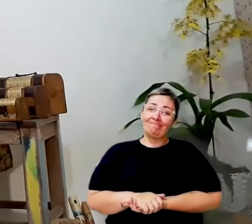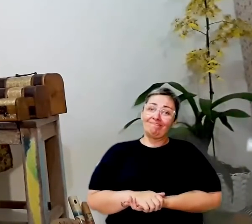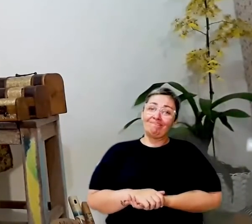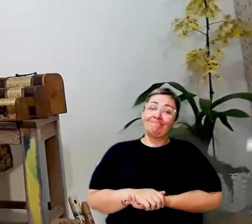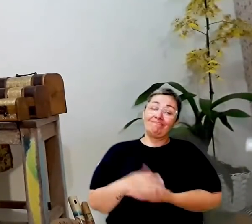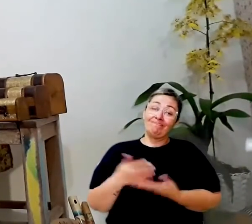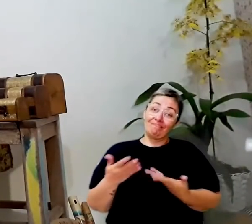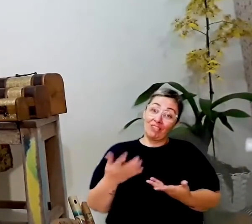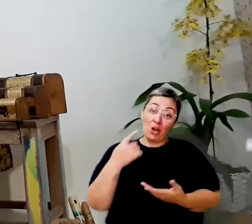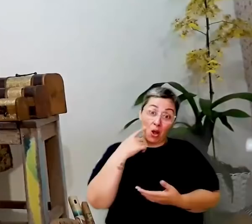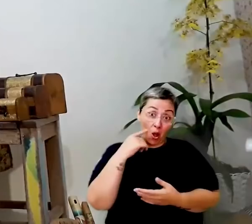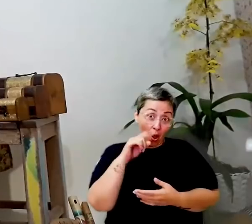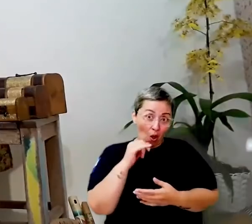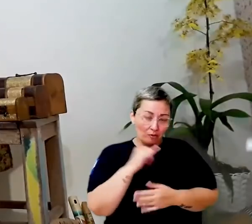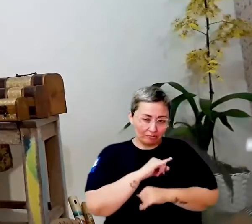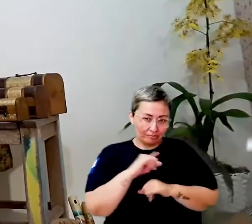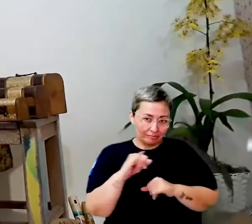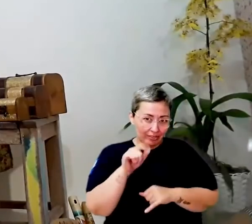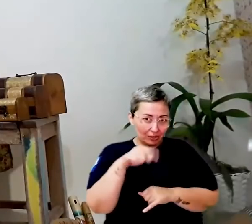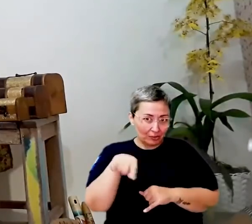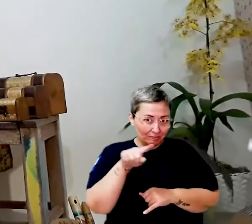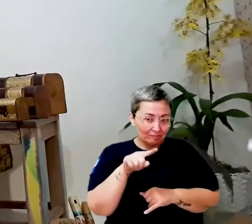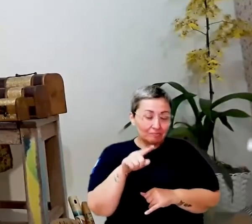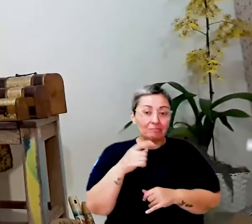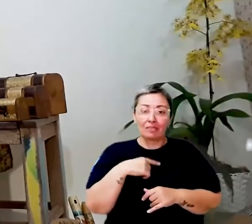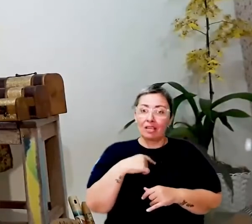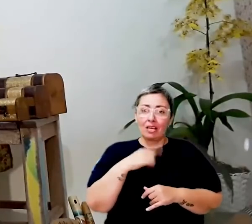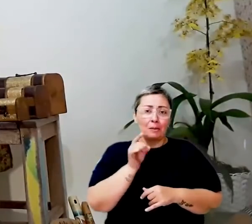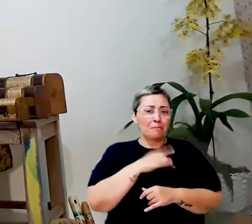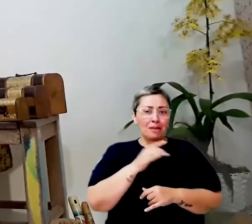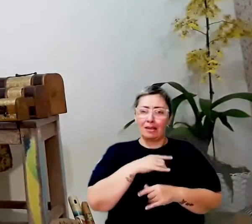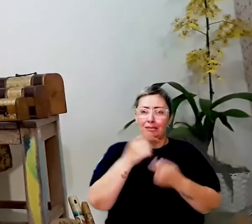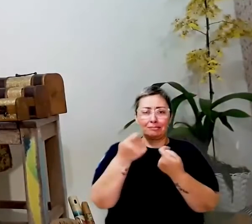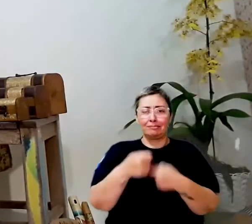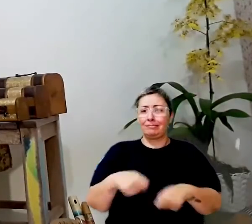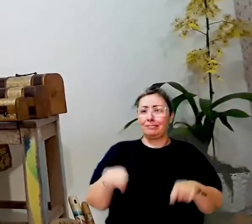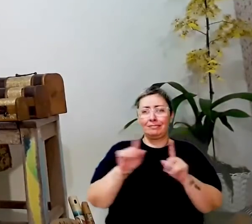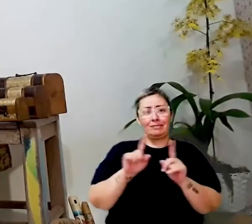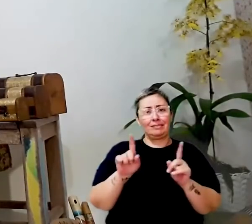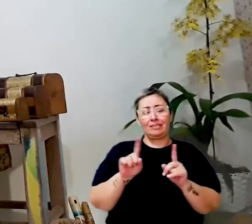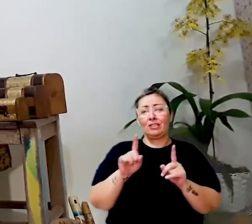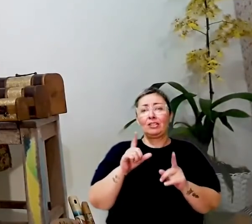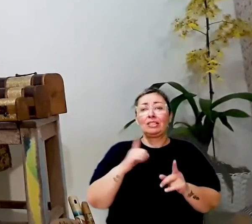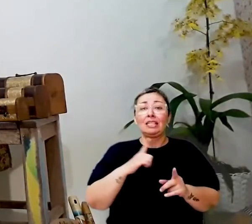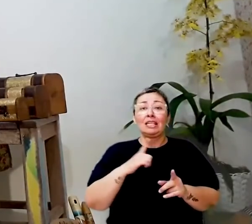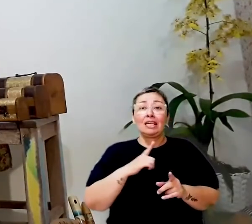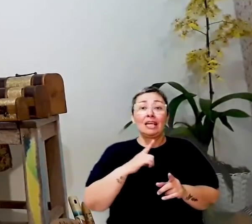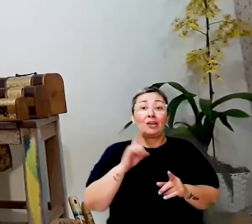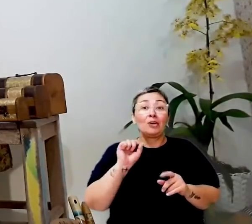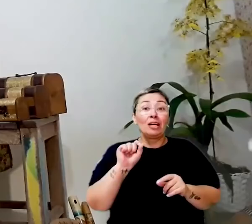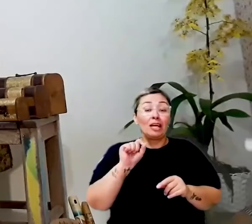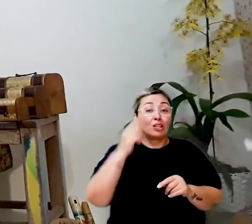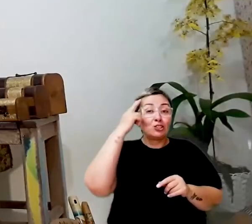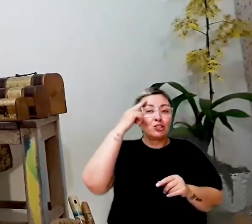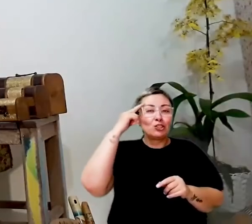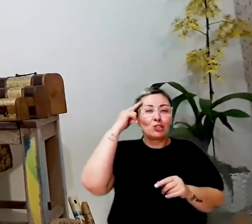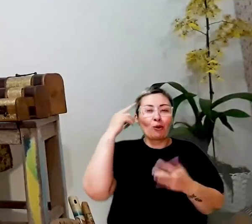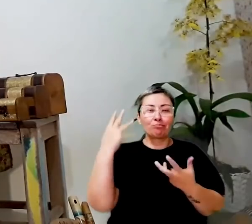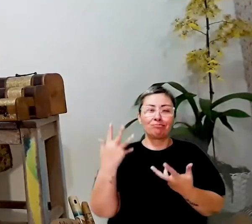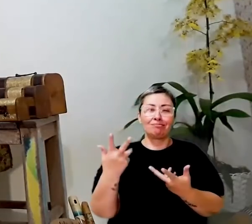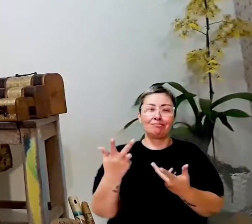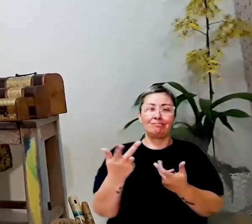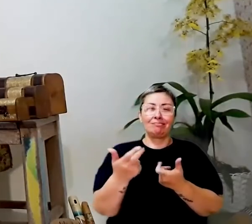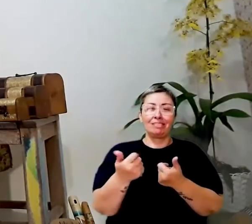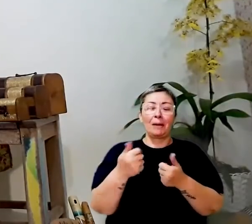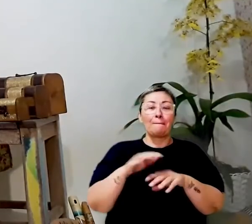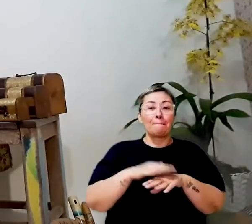Olha, eu vou dizer uma coisa para vocês. Não tenham medo. Tenham sonhos lindos.